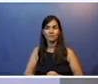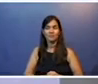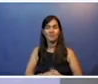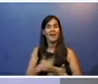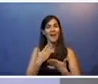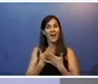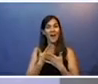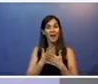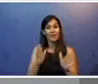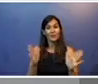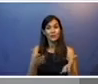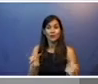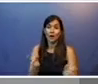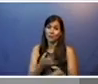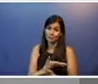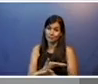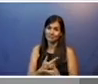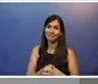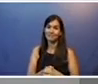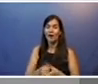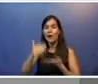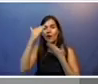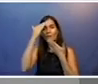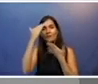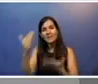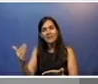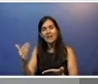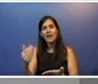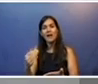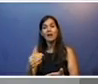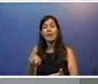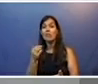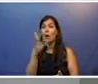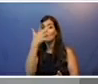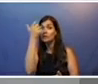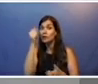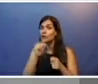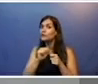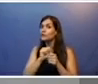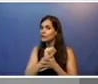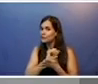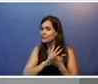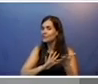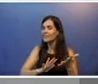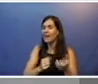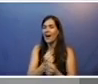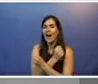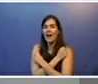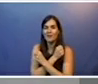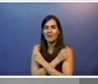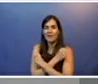Então a aula de hoje vai até aqui. Muito obrigado, não deixem de fazer as atividades. Um grande abraço e fiquem com Deus.